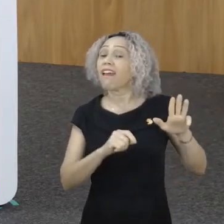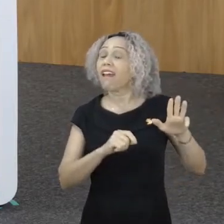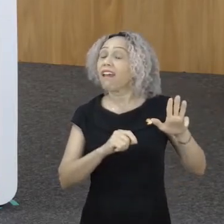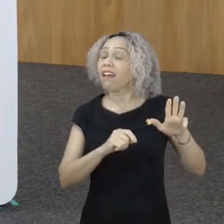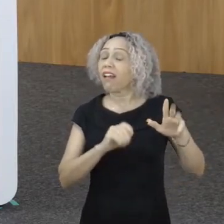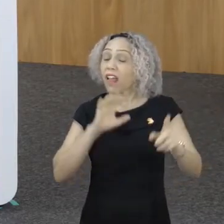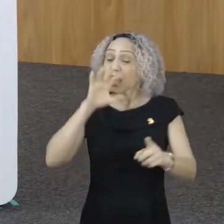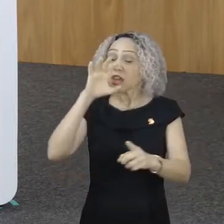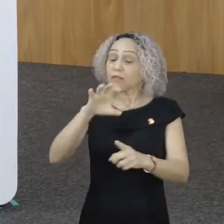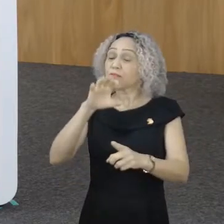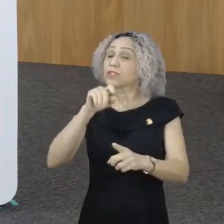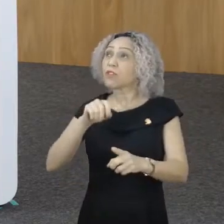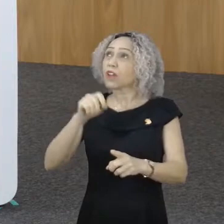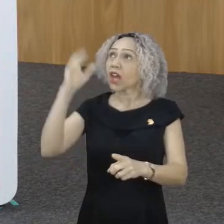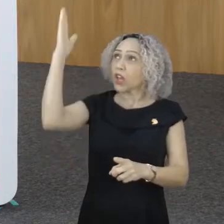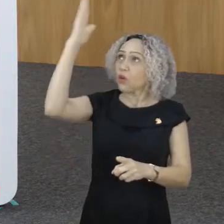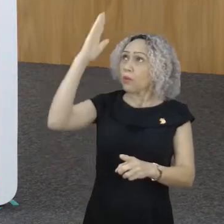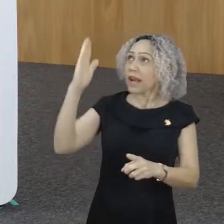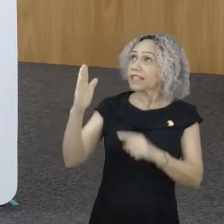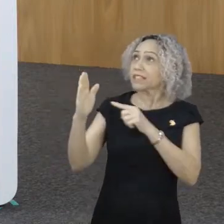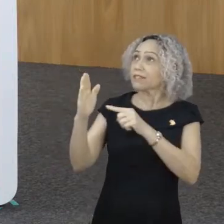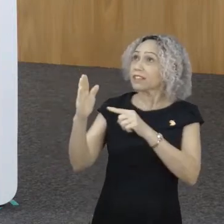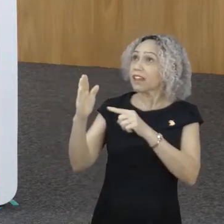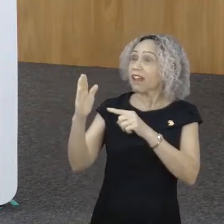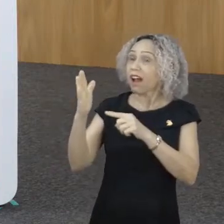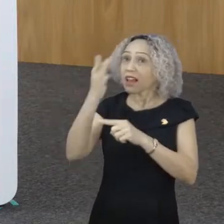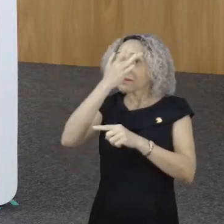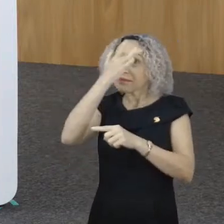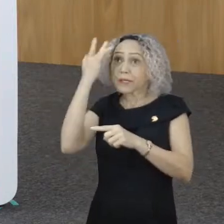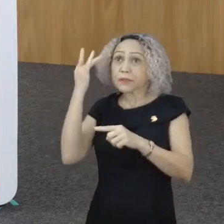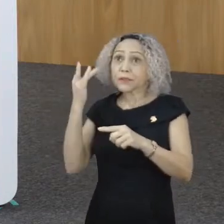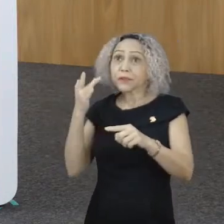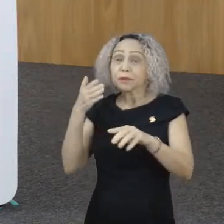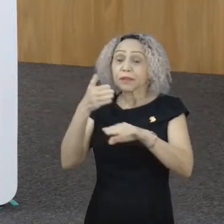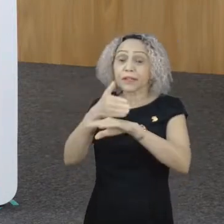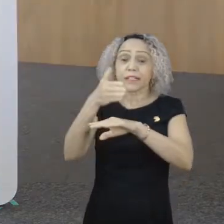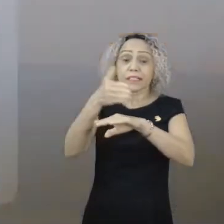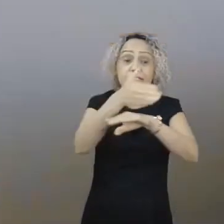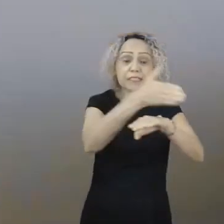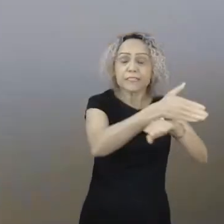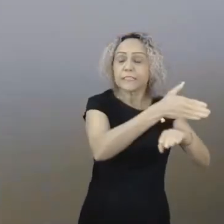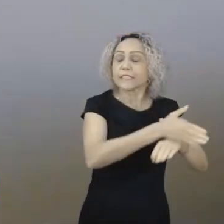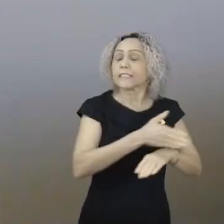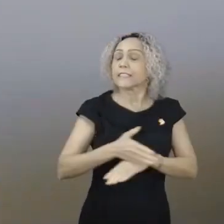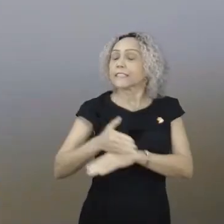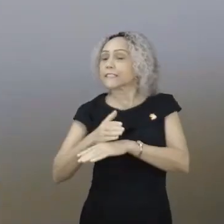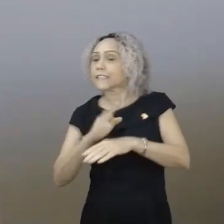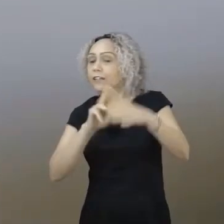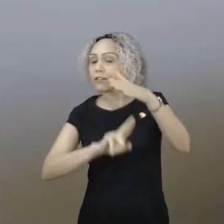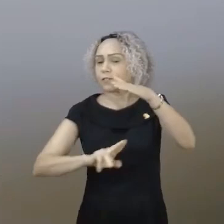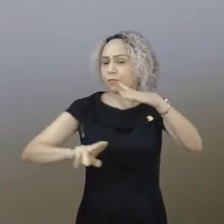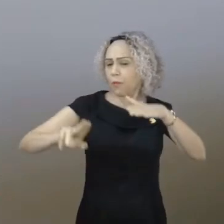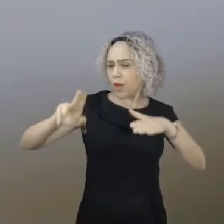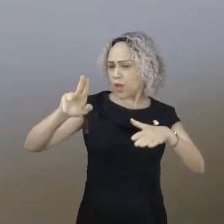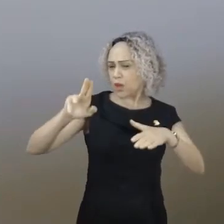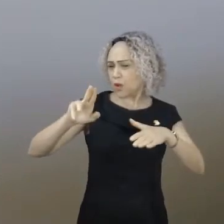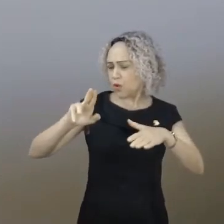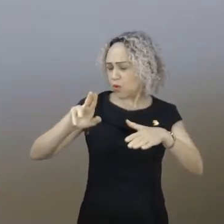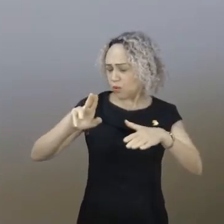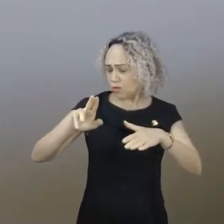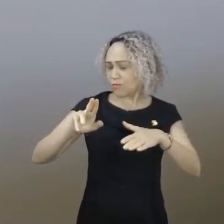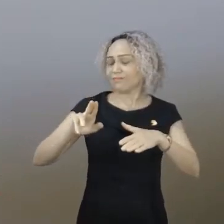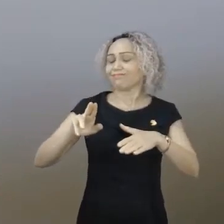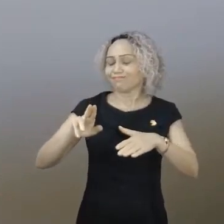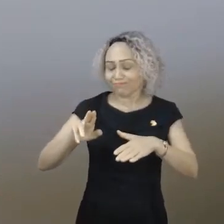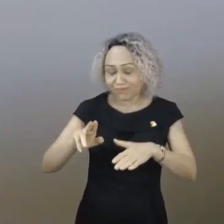Com certeza, o presidente tem toda a razão. São lutas que travamos aqui no Congresso há muitos